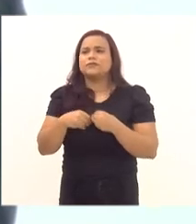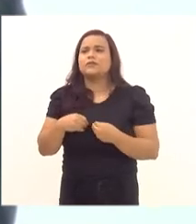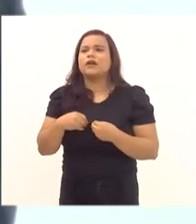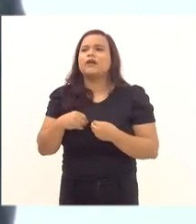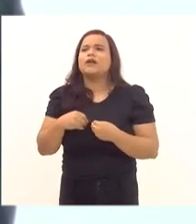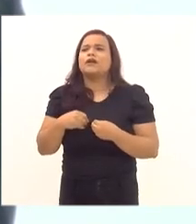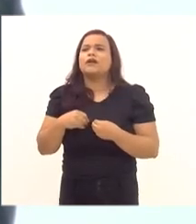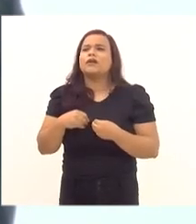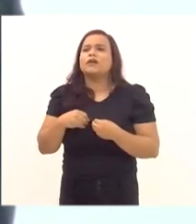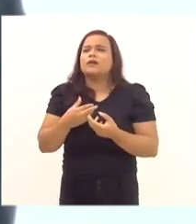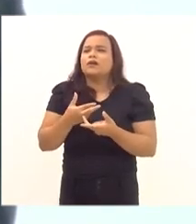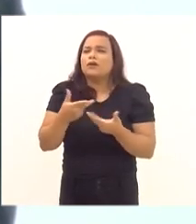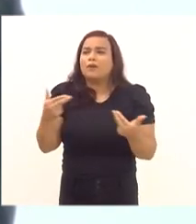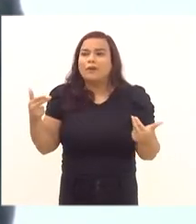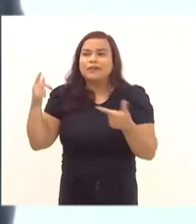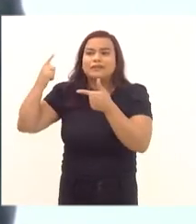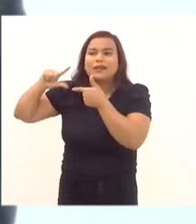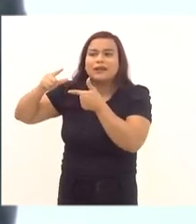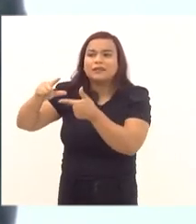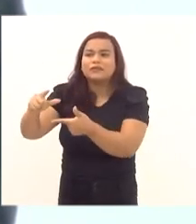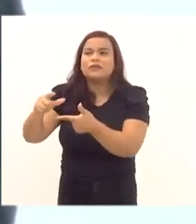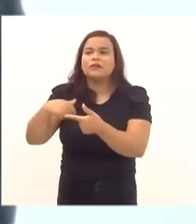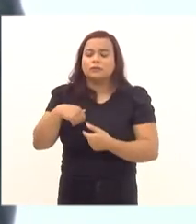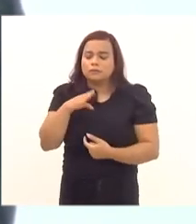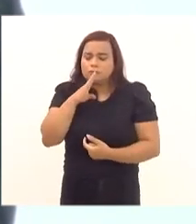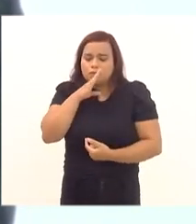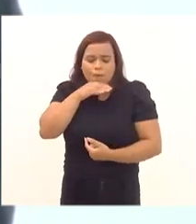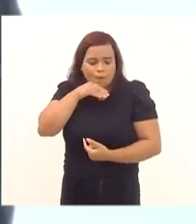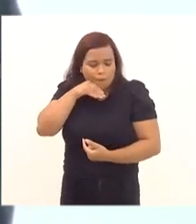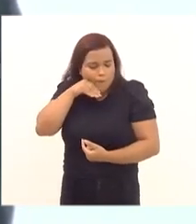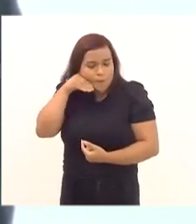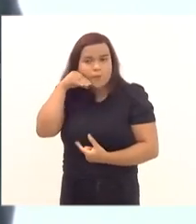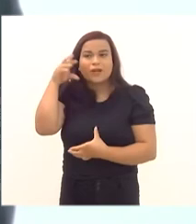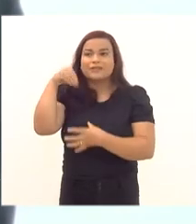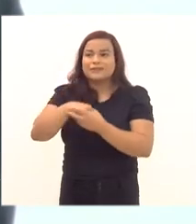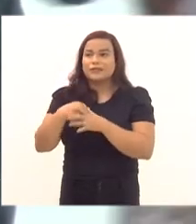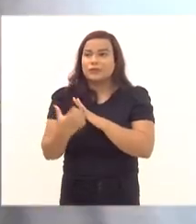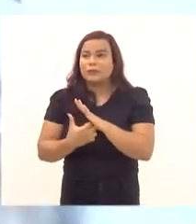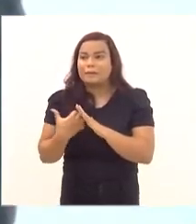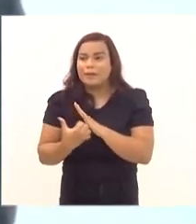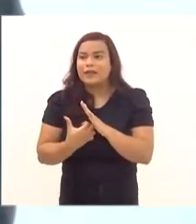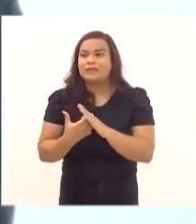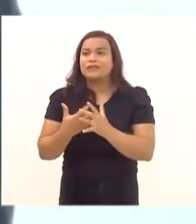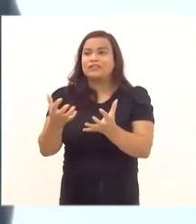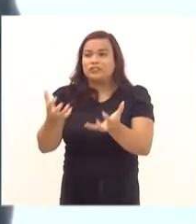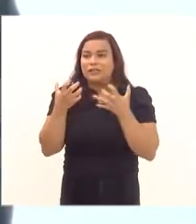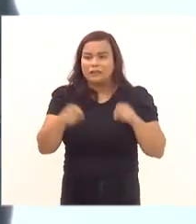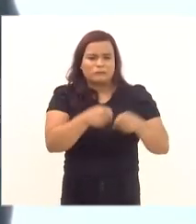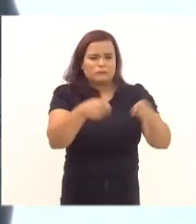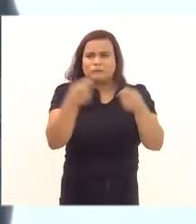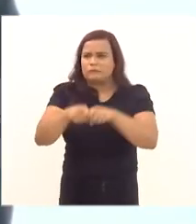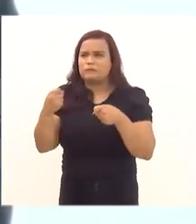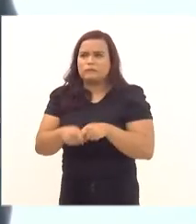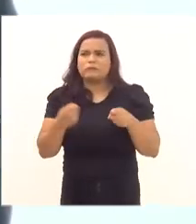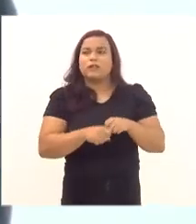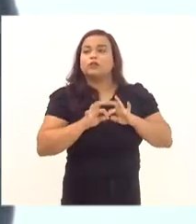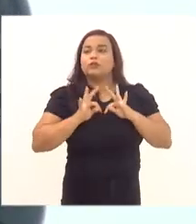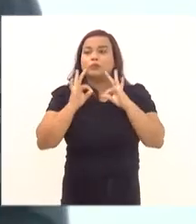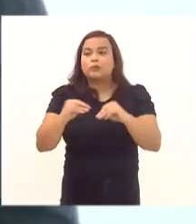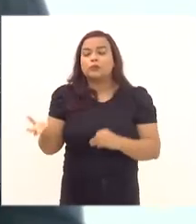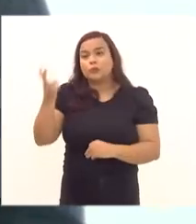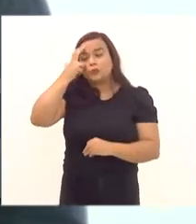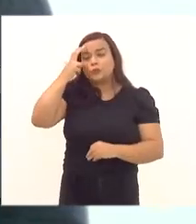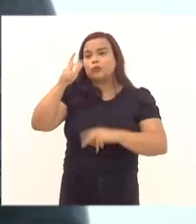e escroto na empresa eles querem isso não sócio Kátia Como acabar com tudo que a cultura popular